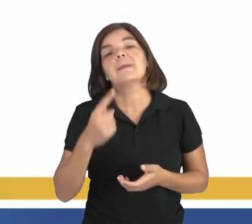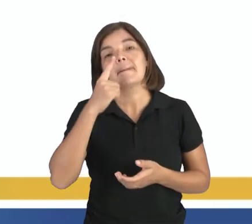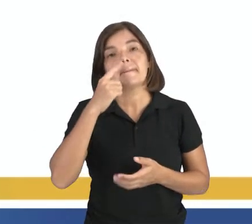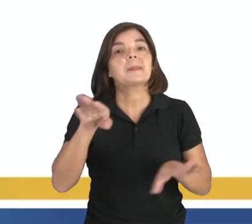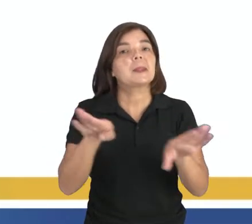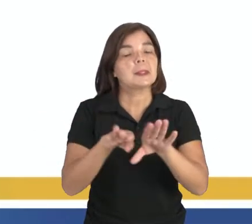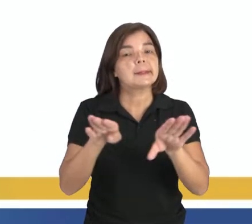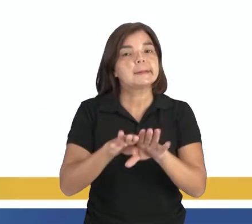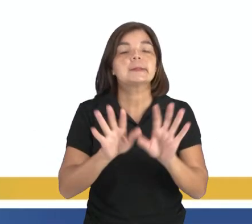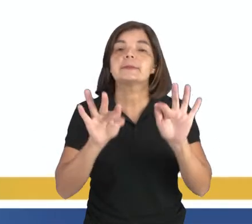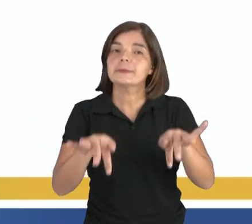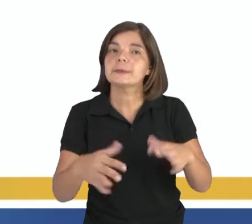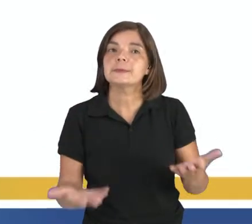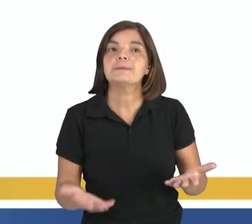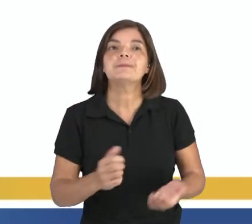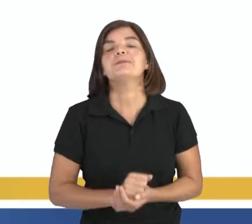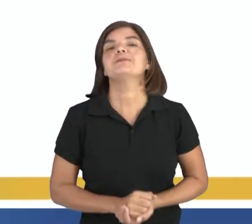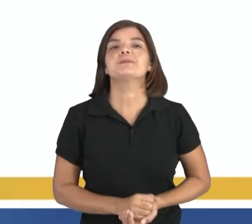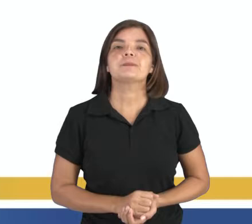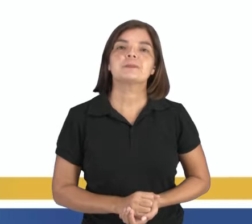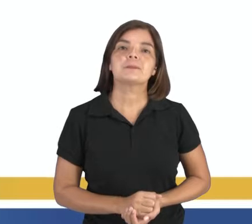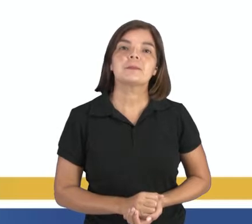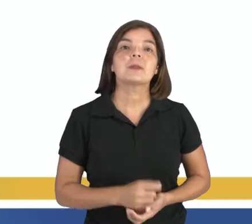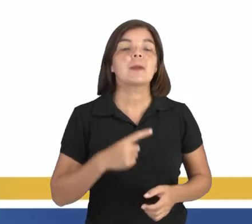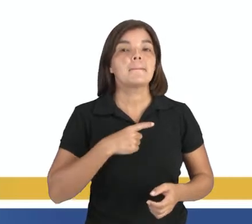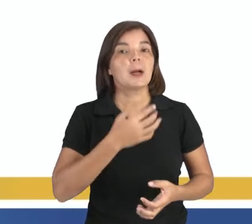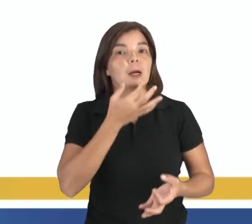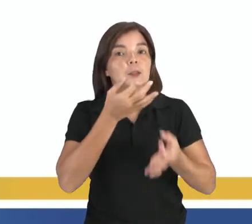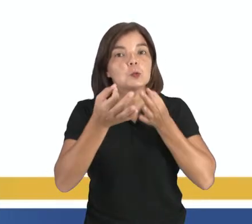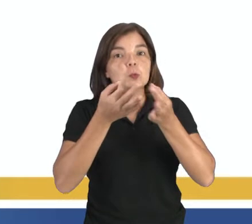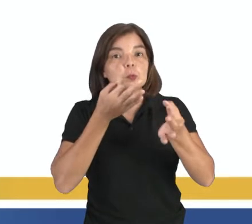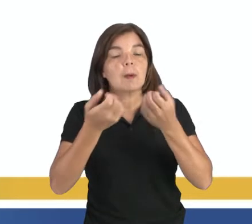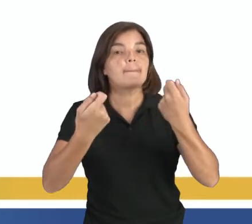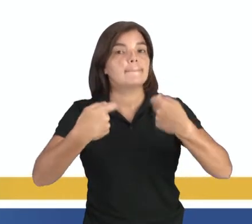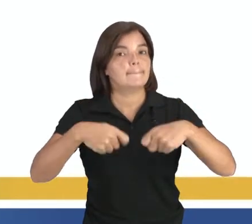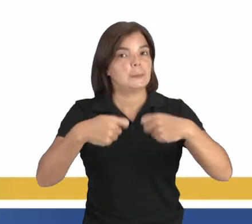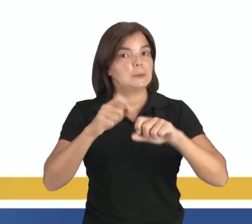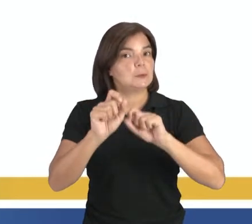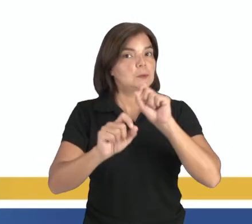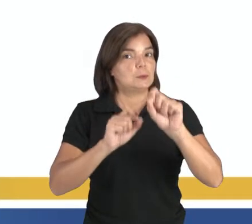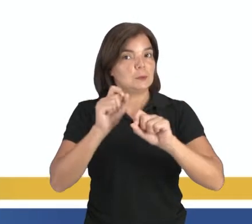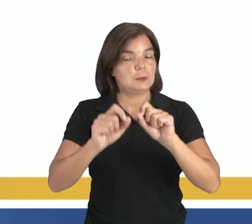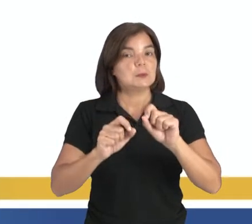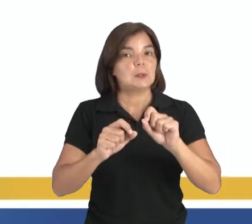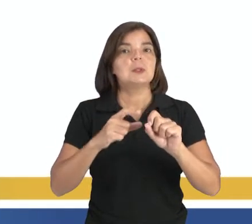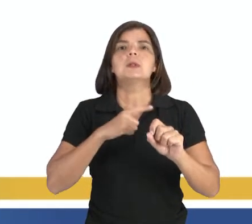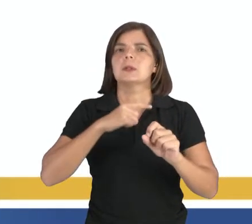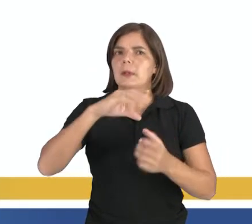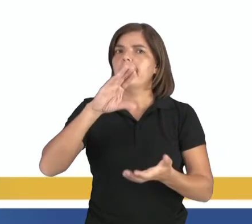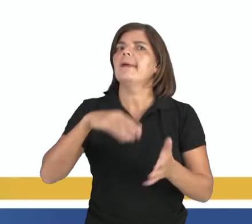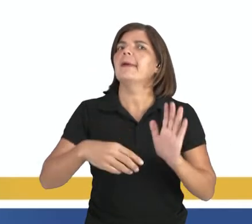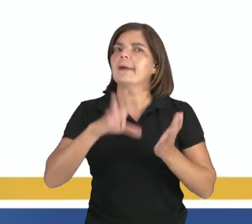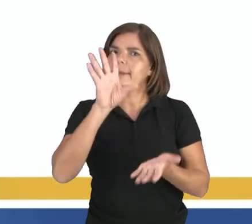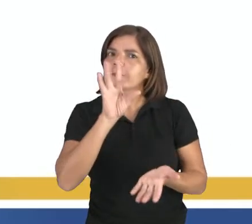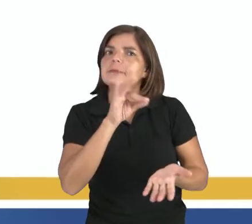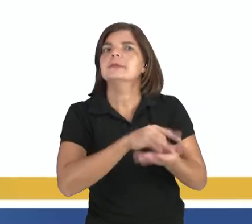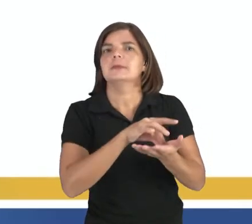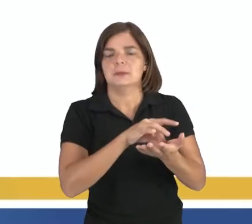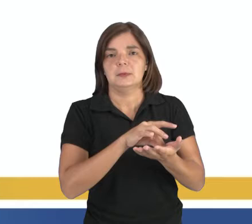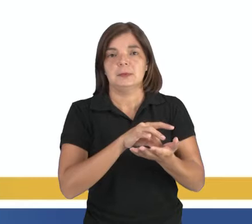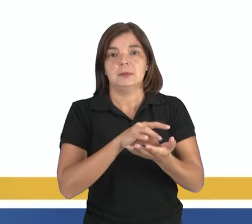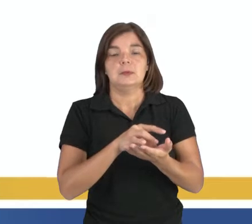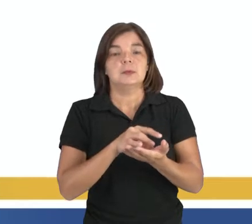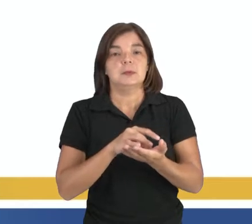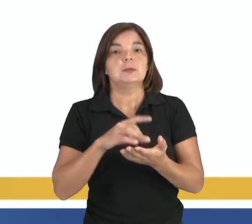está lá e ponto final, tá certo? Para argumentar é preciso o quê? Credibilidade, que é obtido